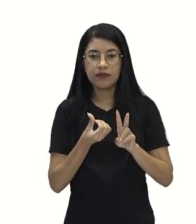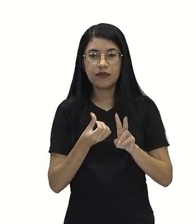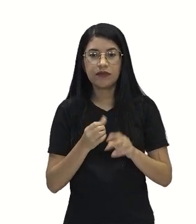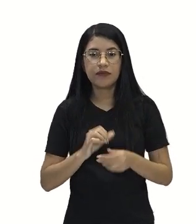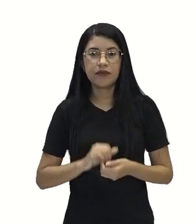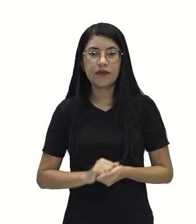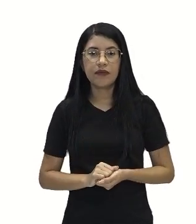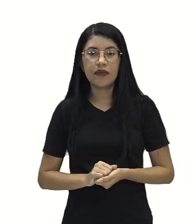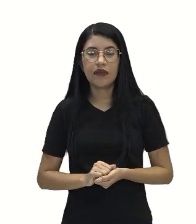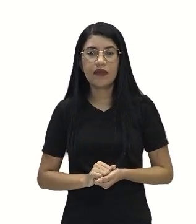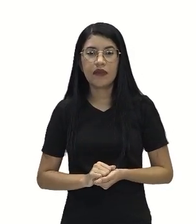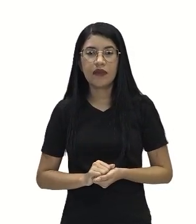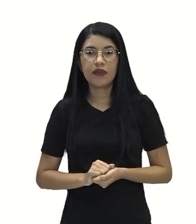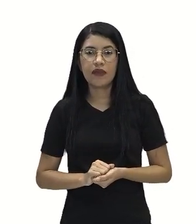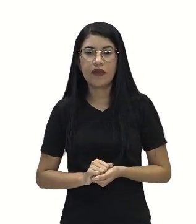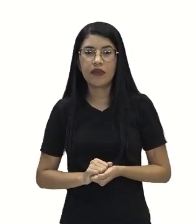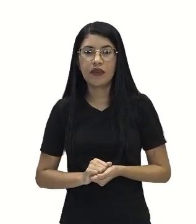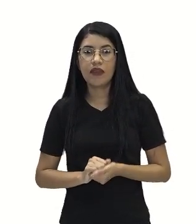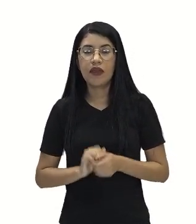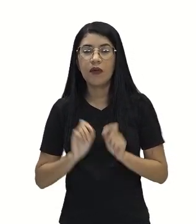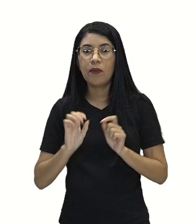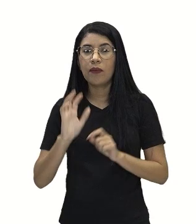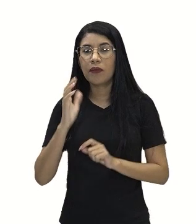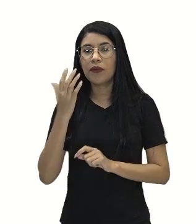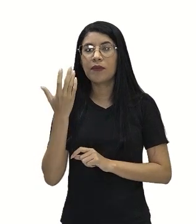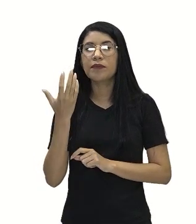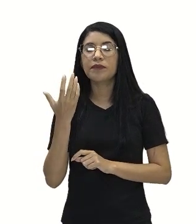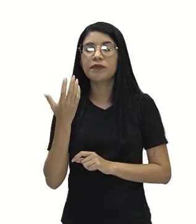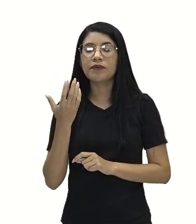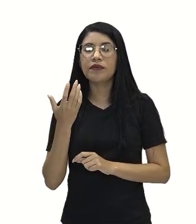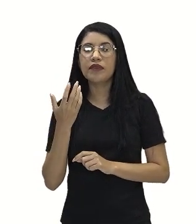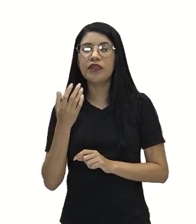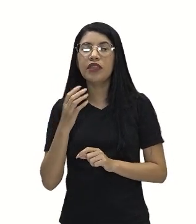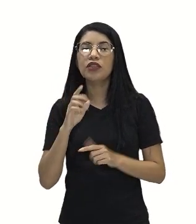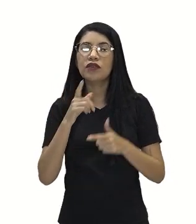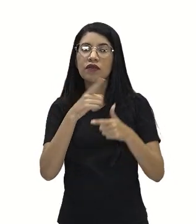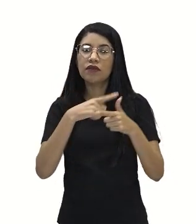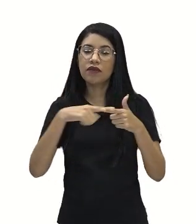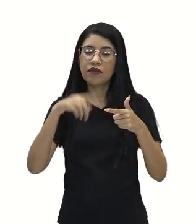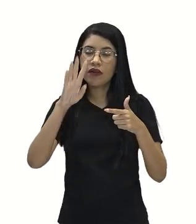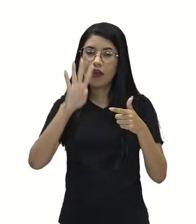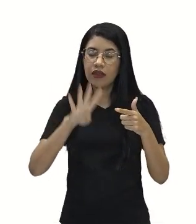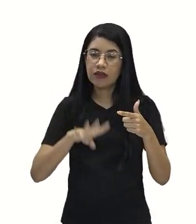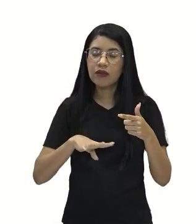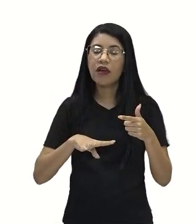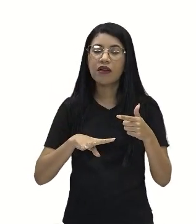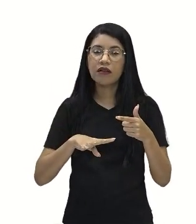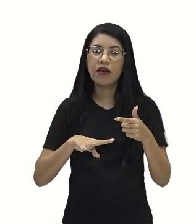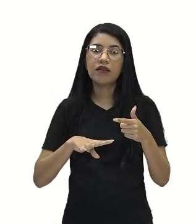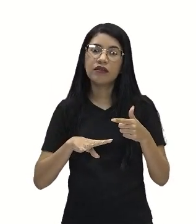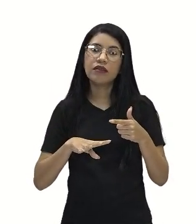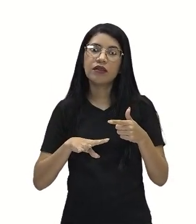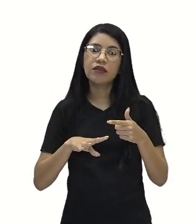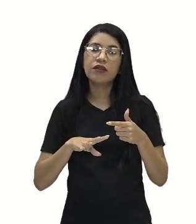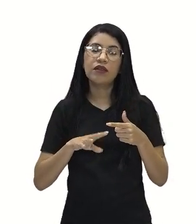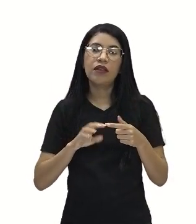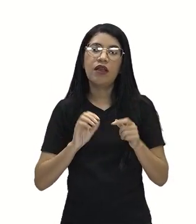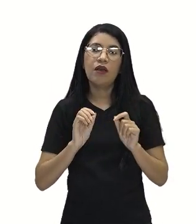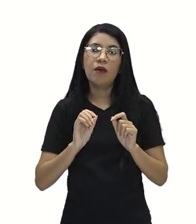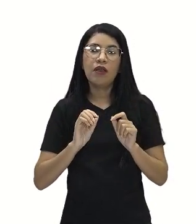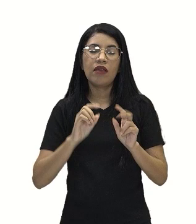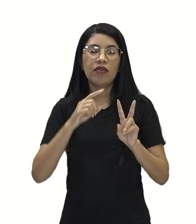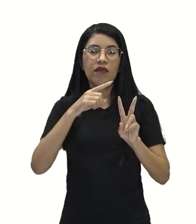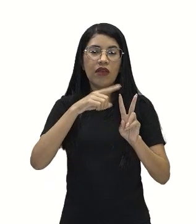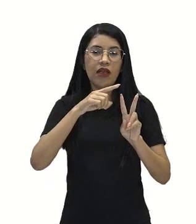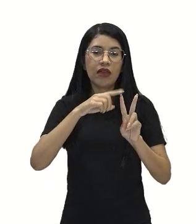196, olha o que aconteceu. Nós fatoramos, que é escrever o número através de produto, né,